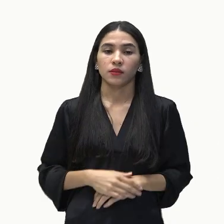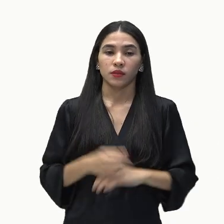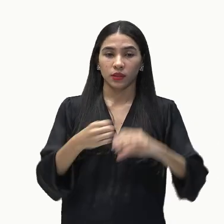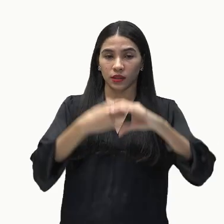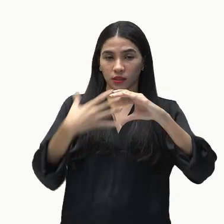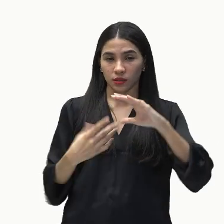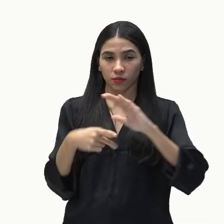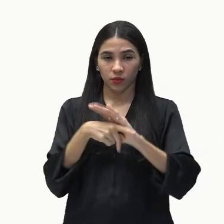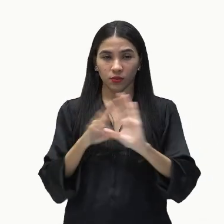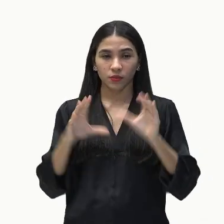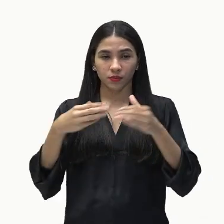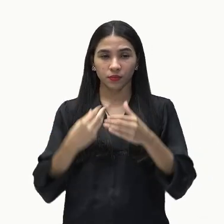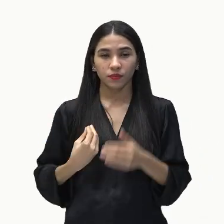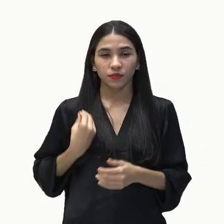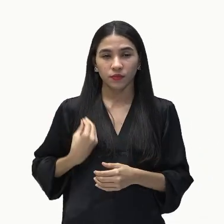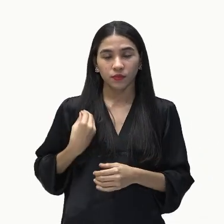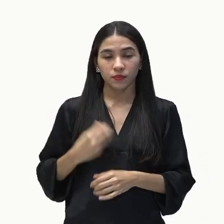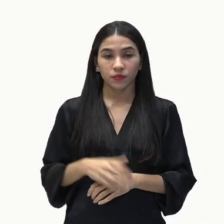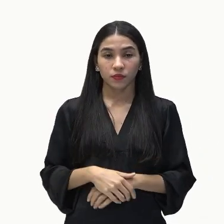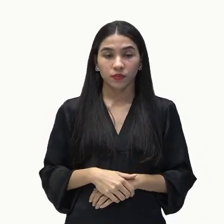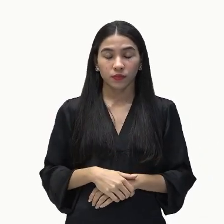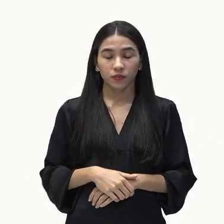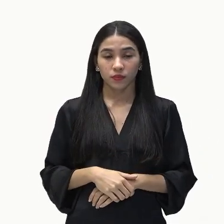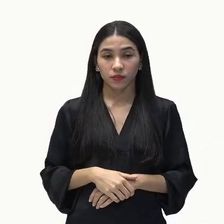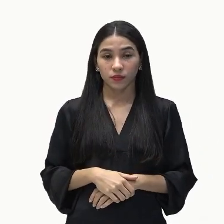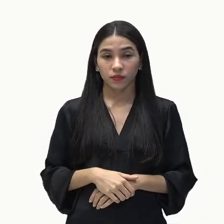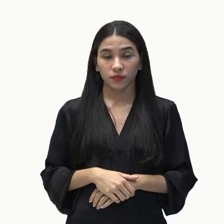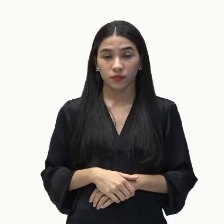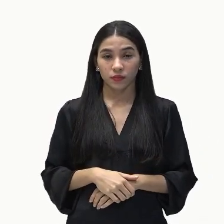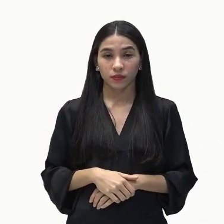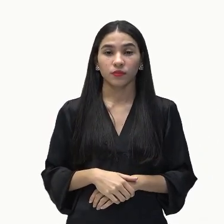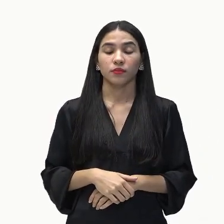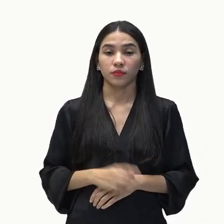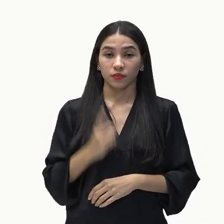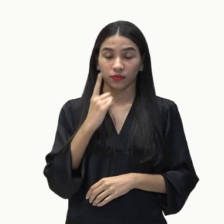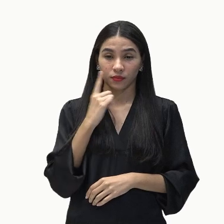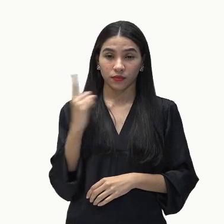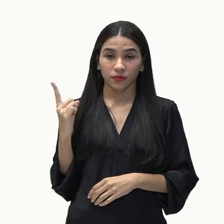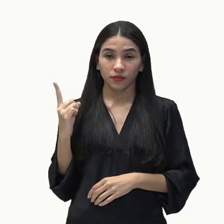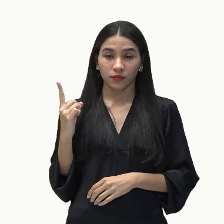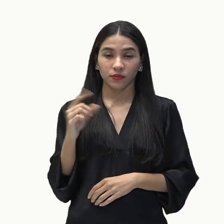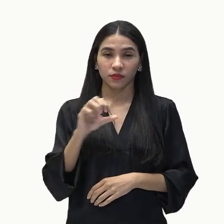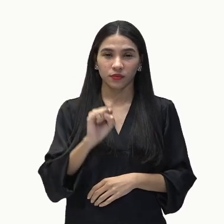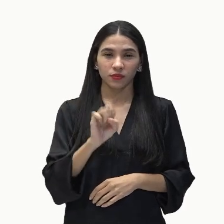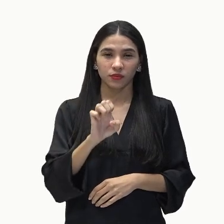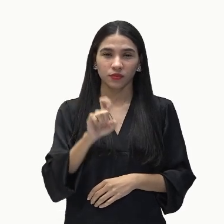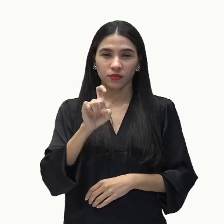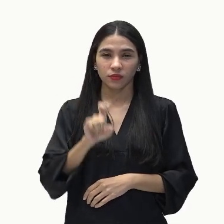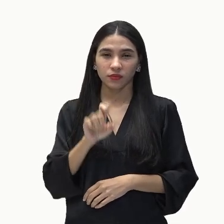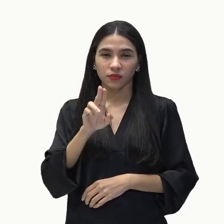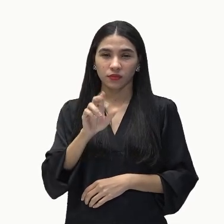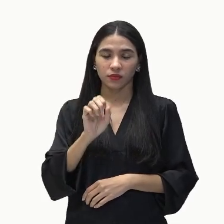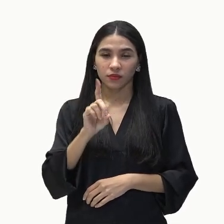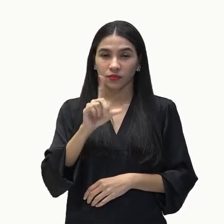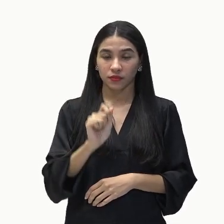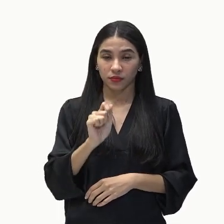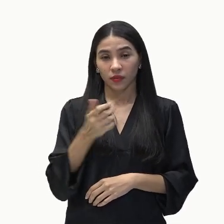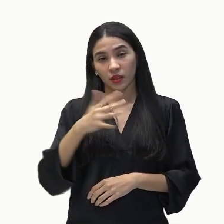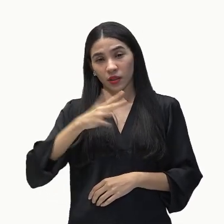característica dos seres vivos. Mas temos aqui a sexuada, que geralmente